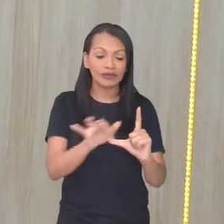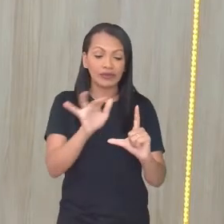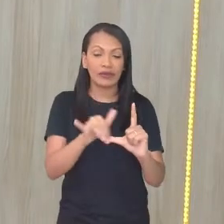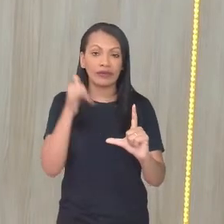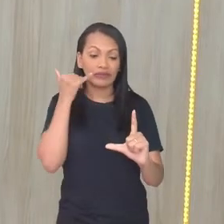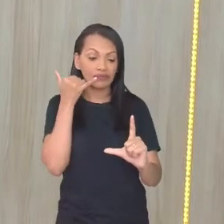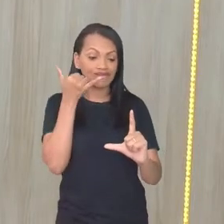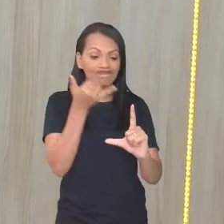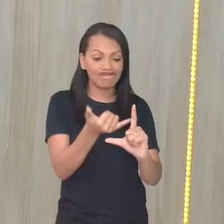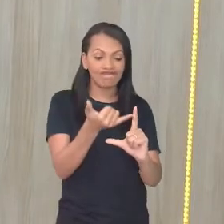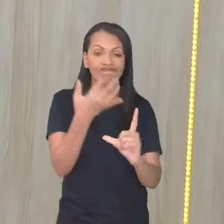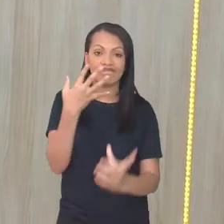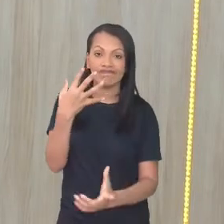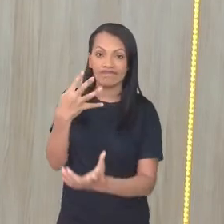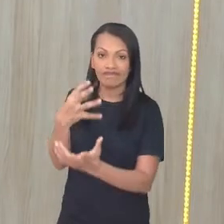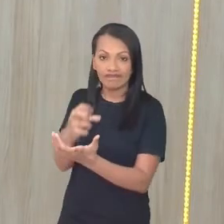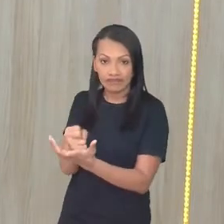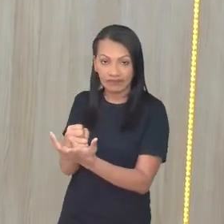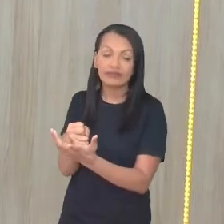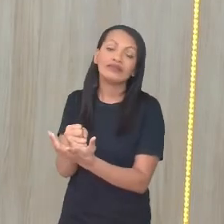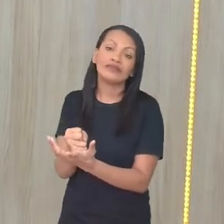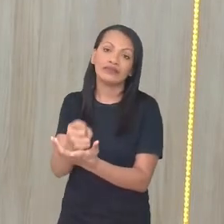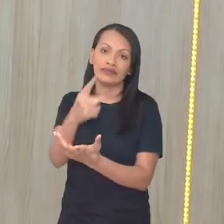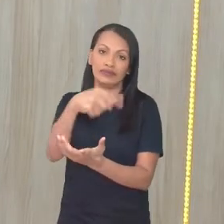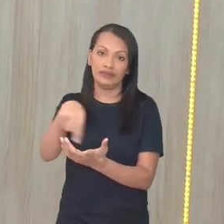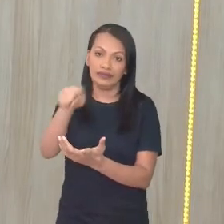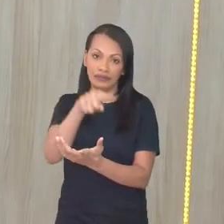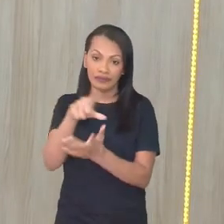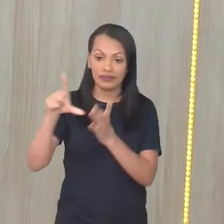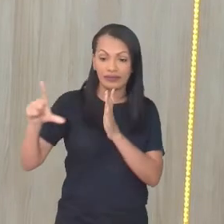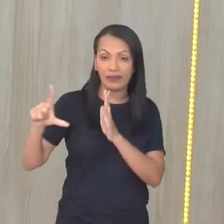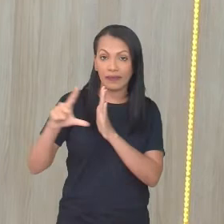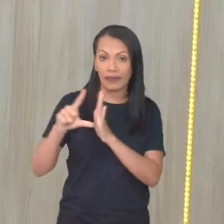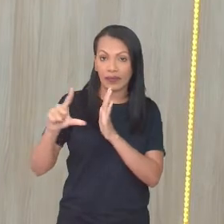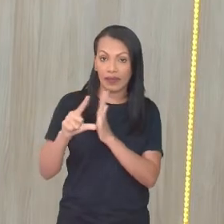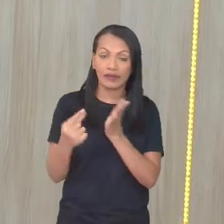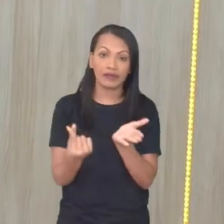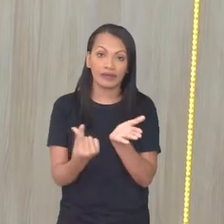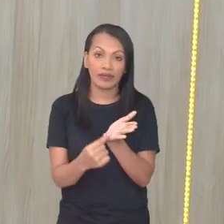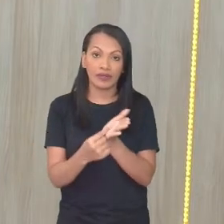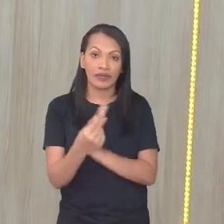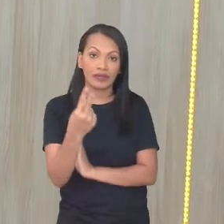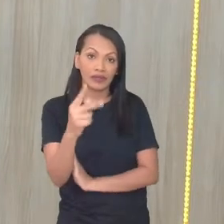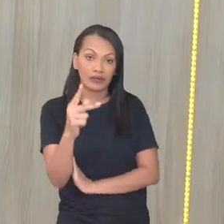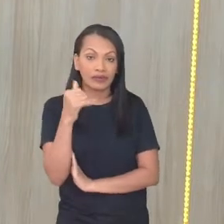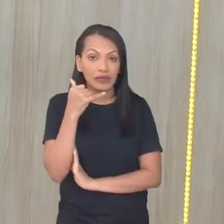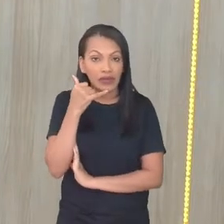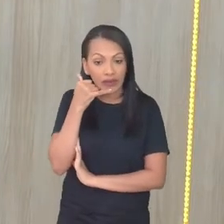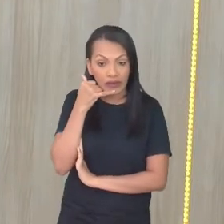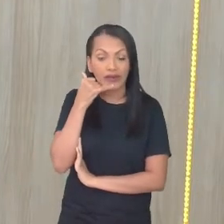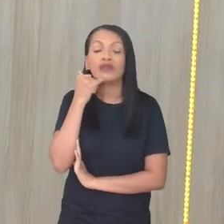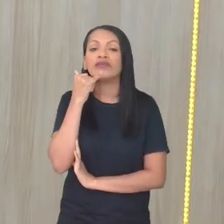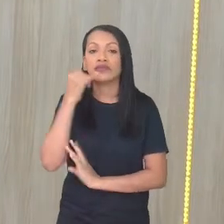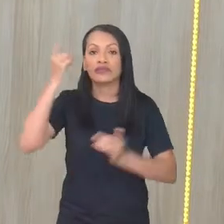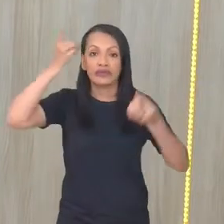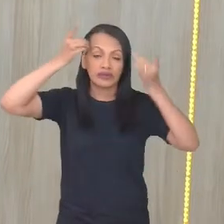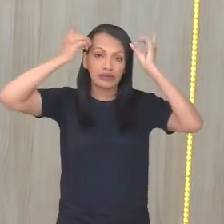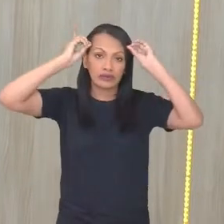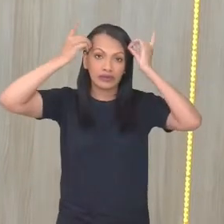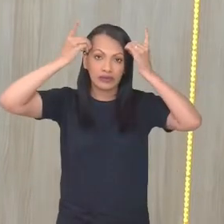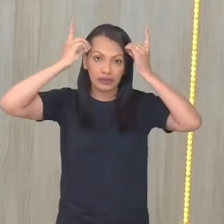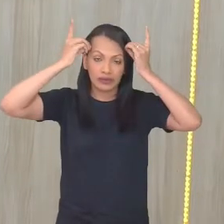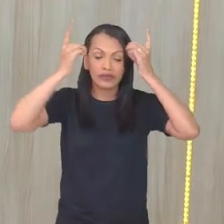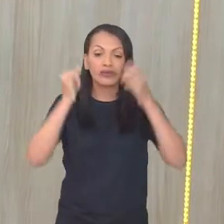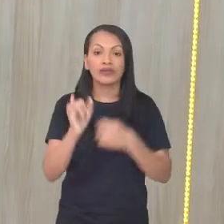celular para o QR Code, direciona você para a loja de aplicativos do seu celular, né, Android ou iOS, faz